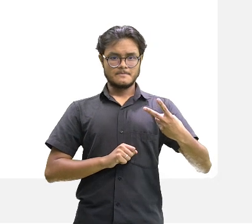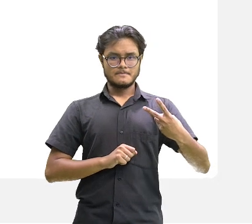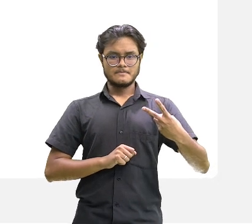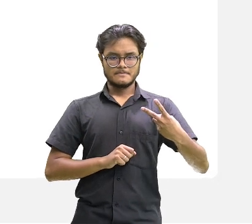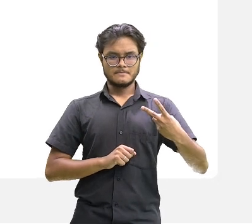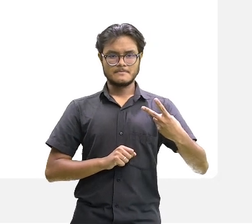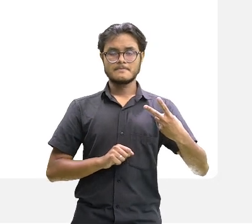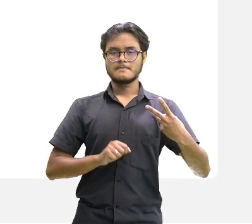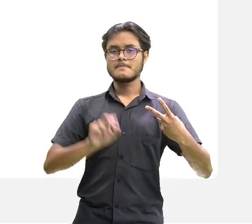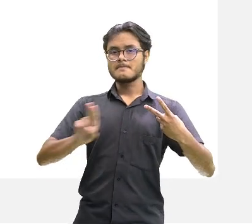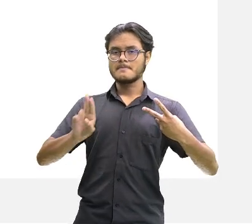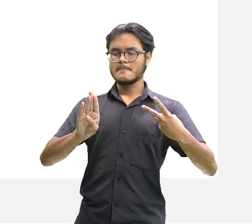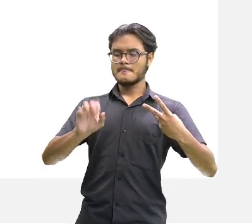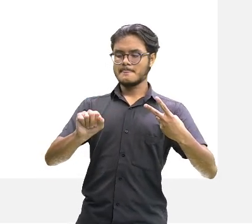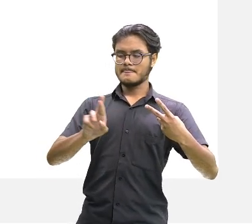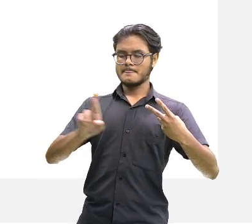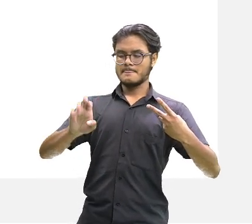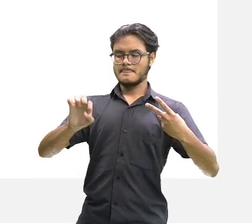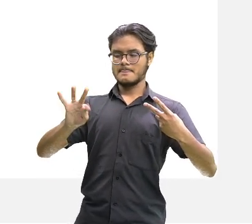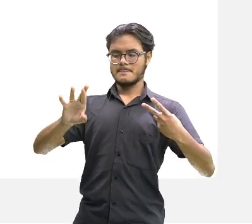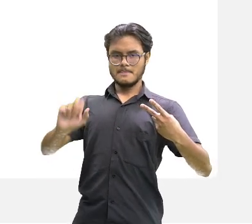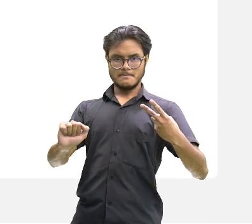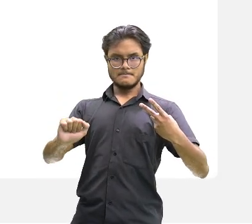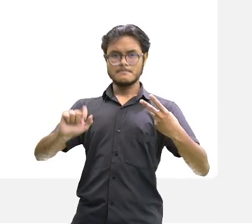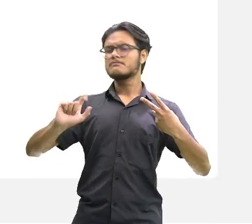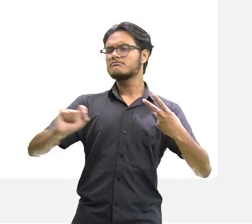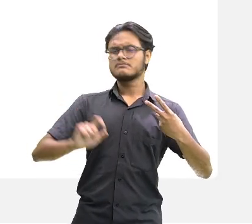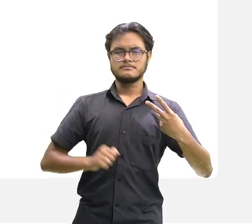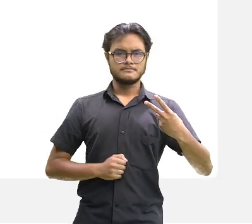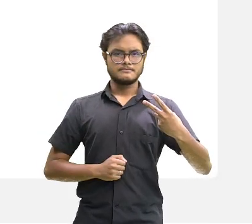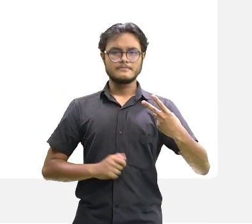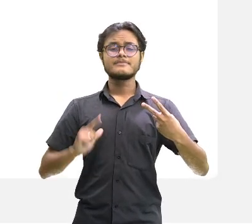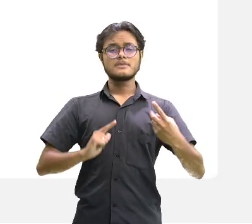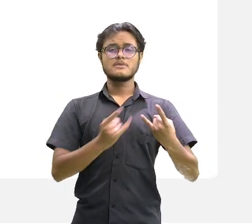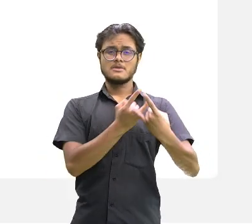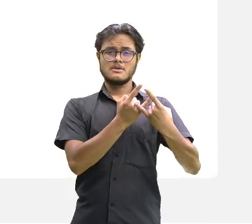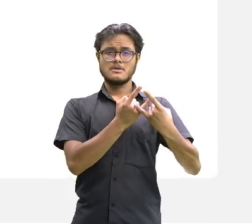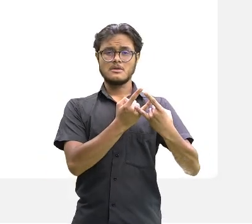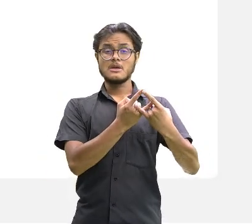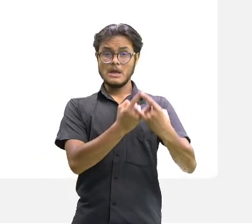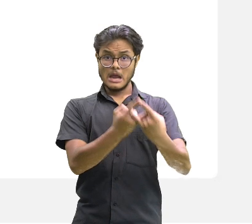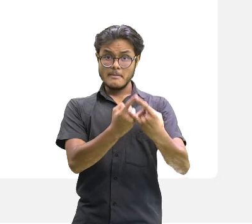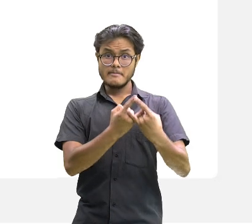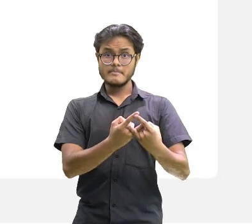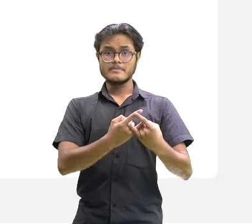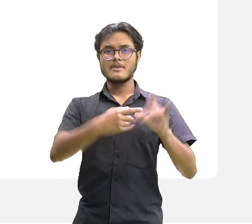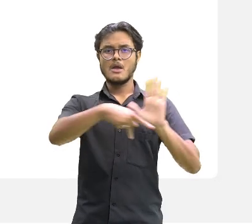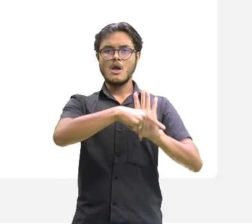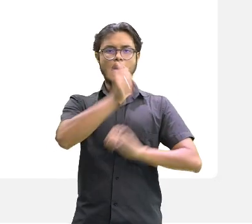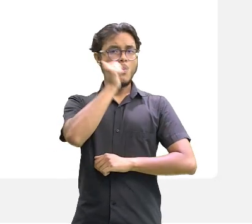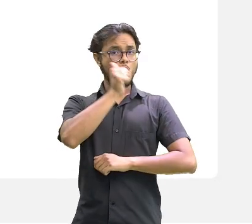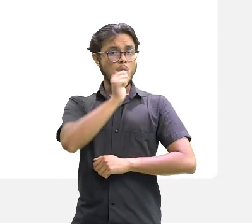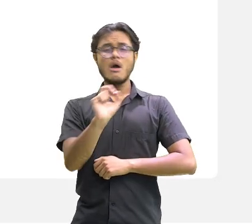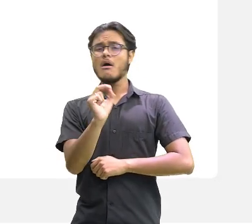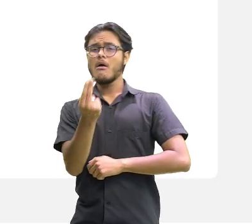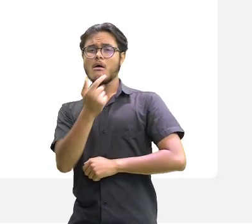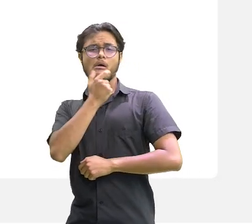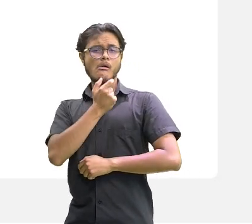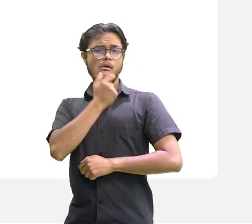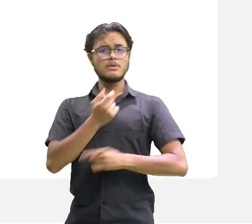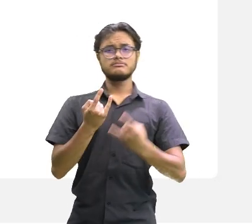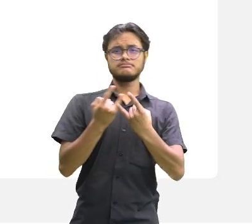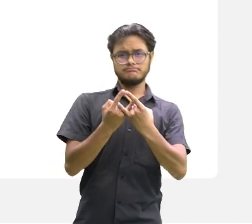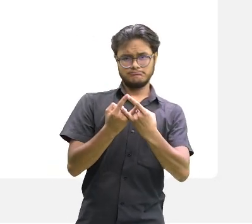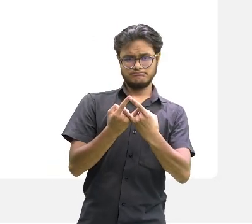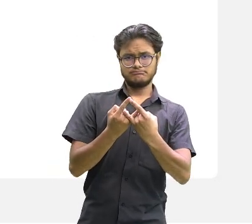E isso, nós temos aí como exemplo de método de barreira, camisinha feminina ou a masculina. Nós